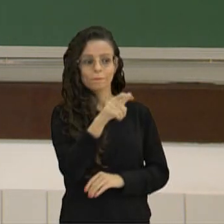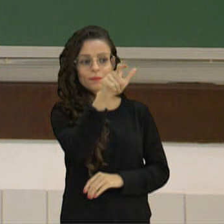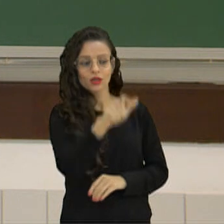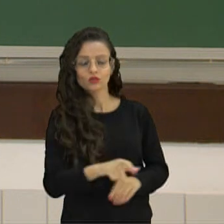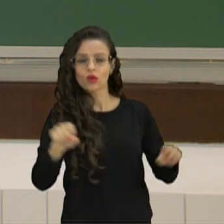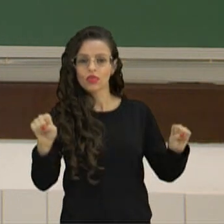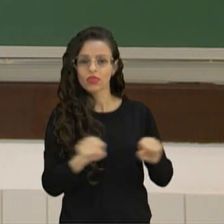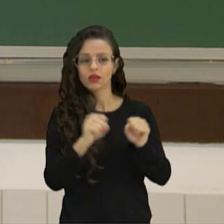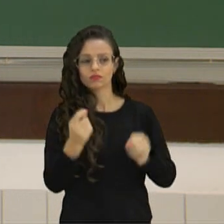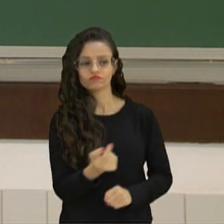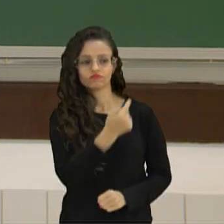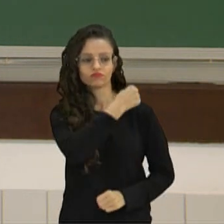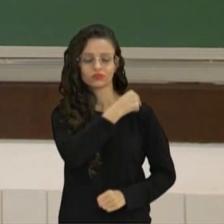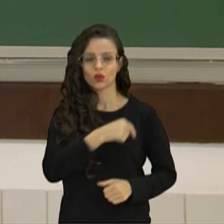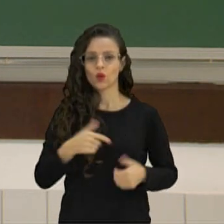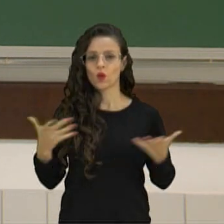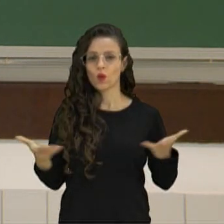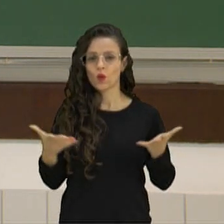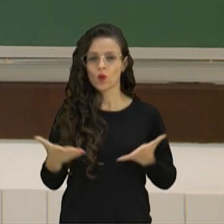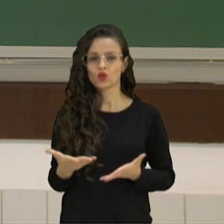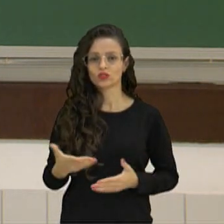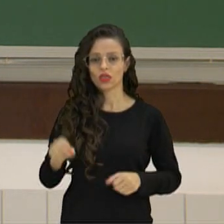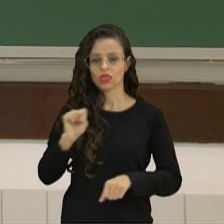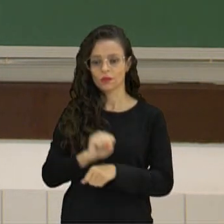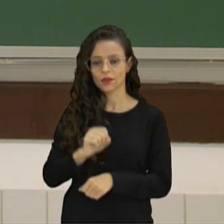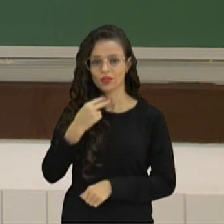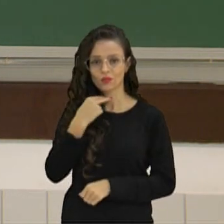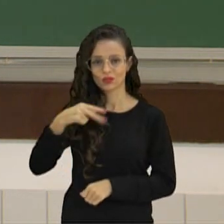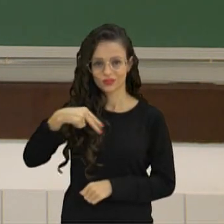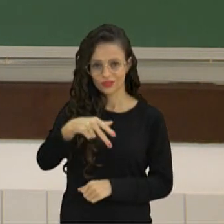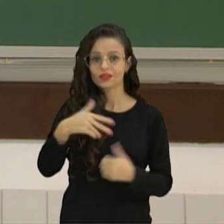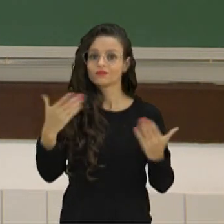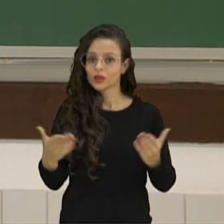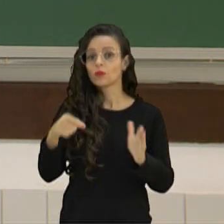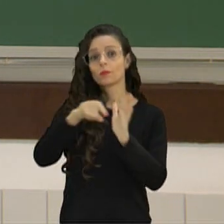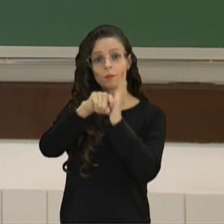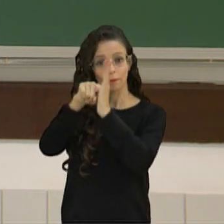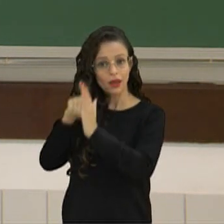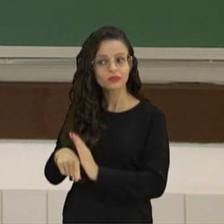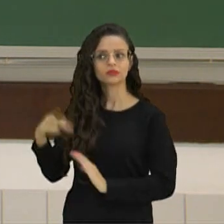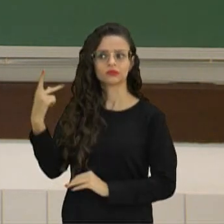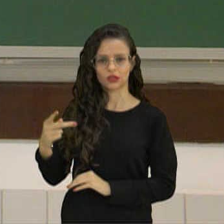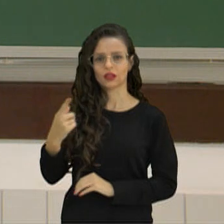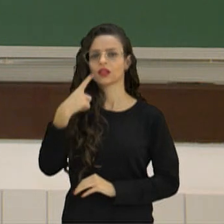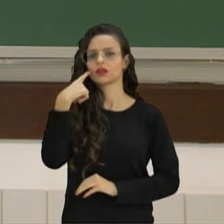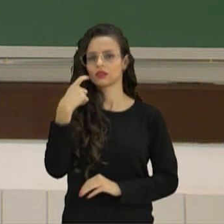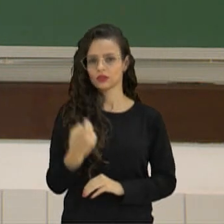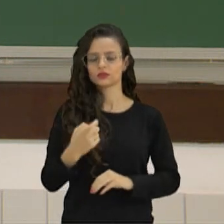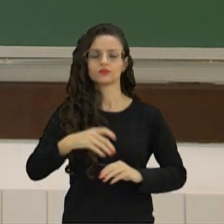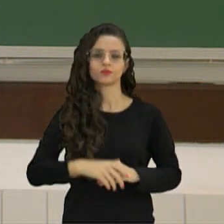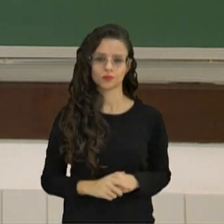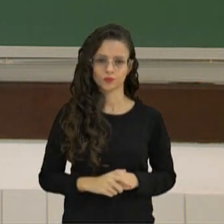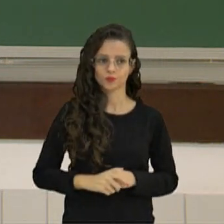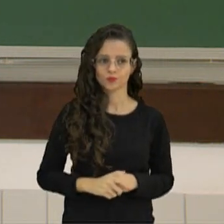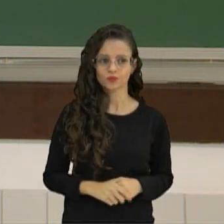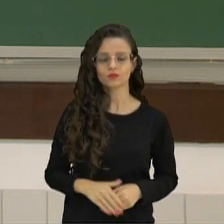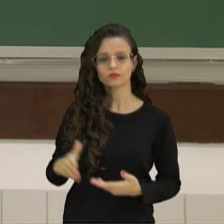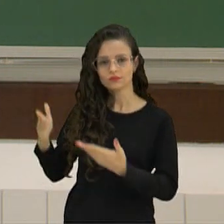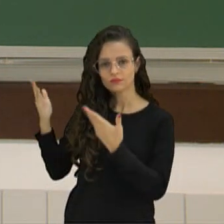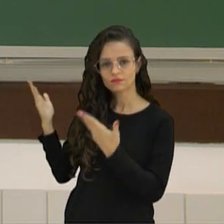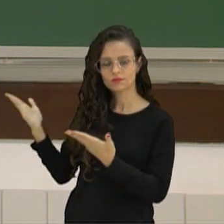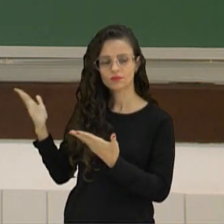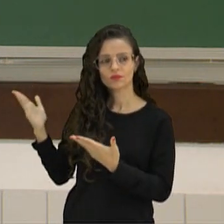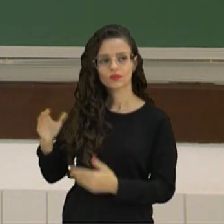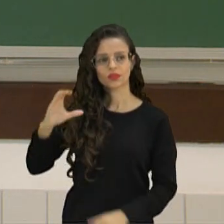rompendo a medula e está hoje tetraplégica dentro de numa cama. Né? São as pesquisas bastante interessantes. Eu trouxe ela e coloquei lá,